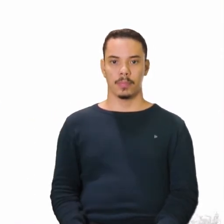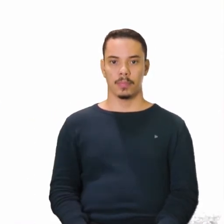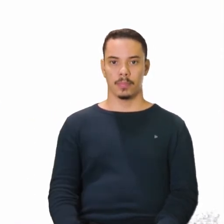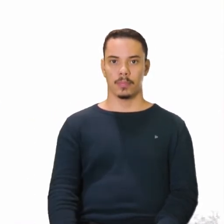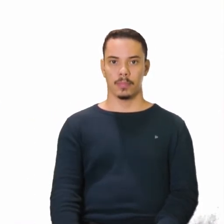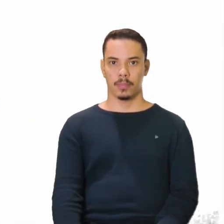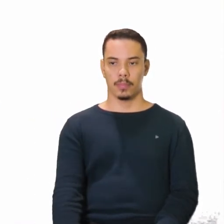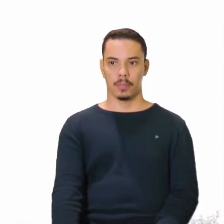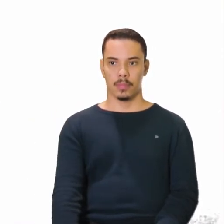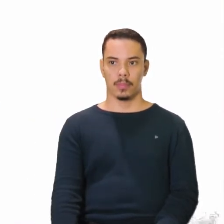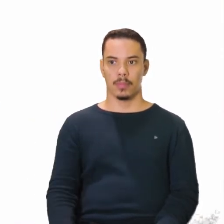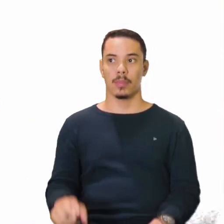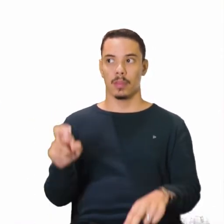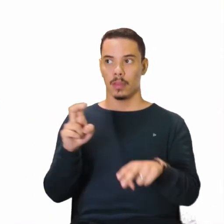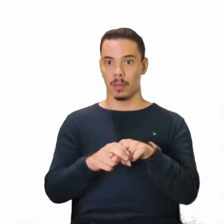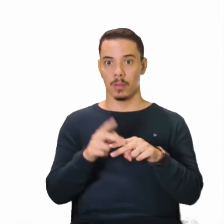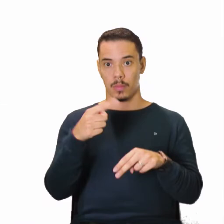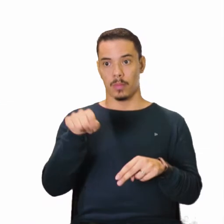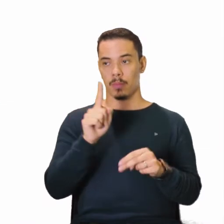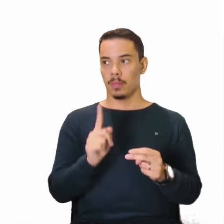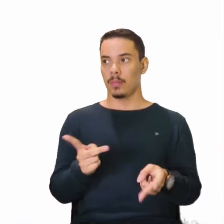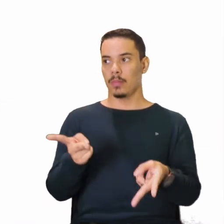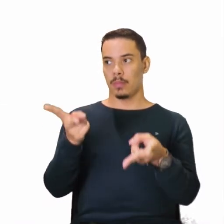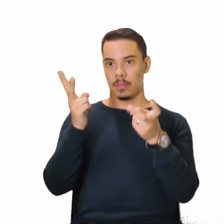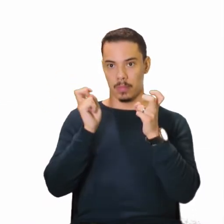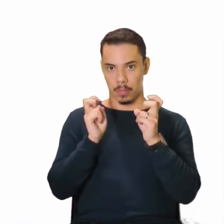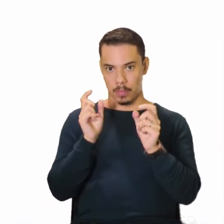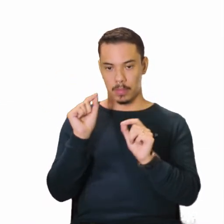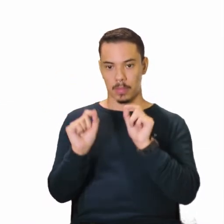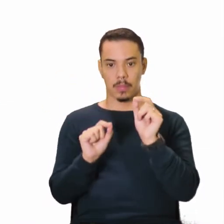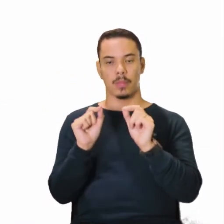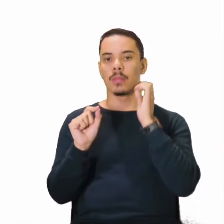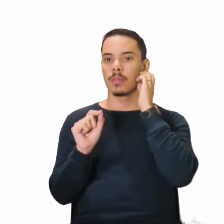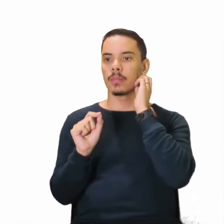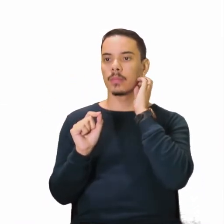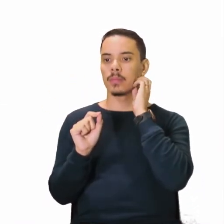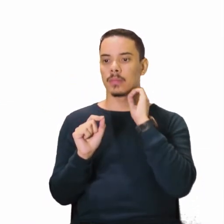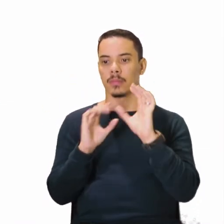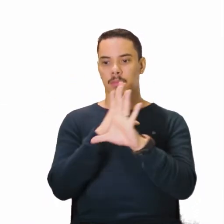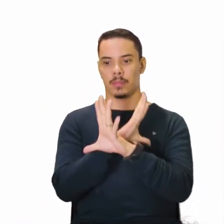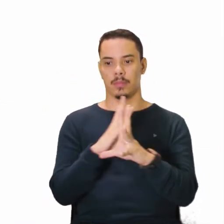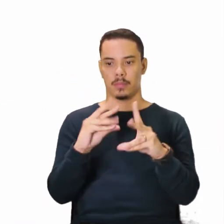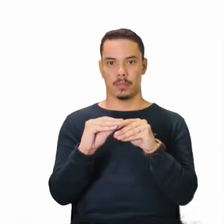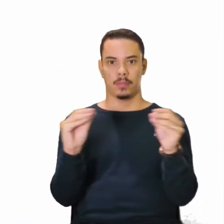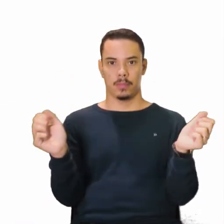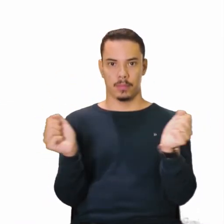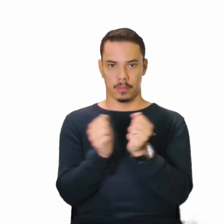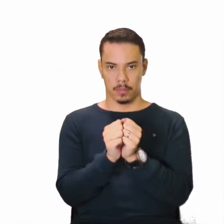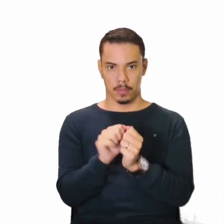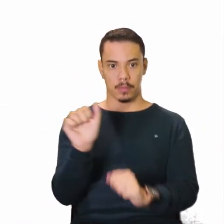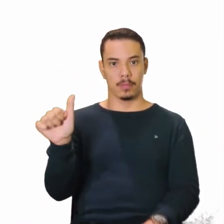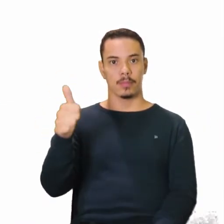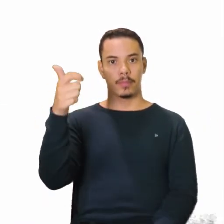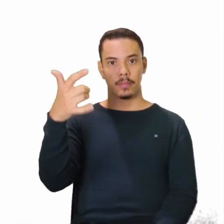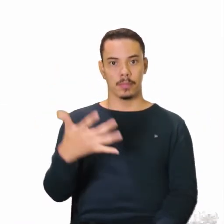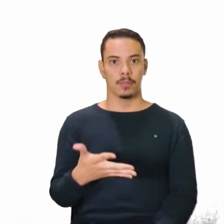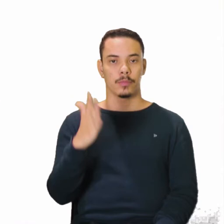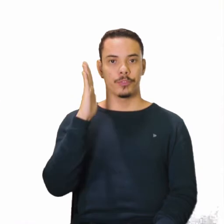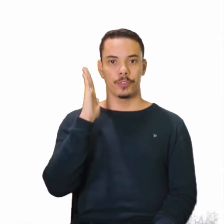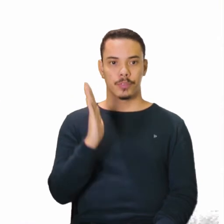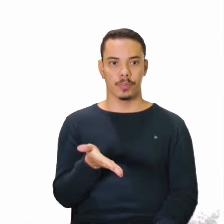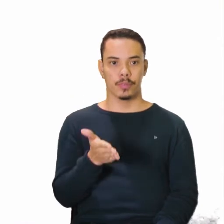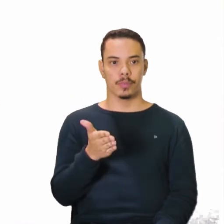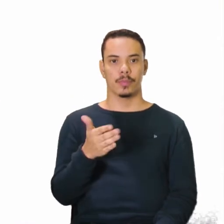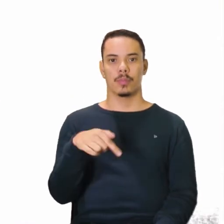perceber aqui, esse que aí é uma conjunção integrante. Nas primeiras dali, já,